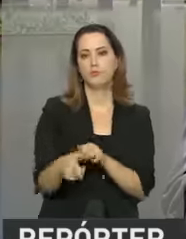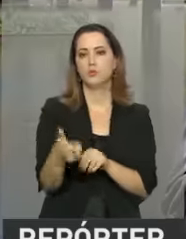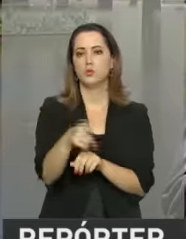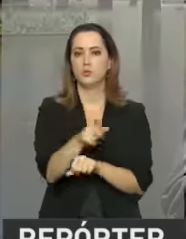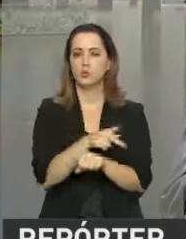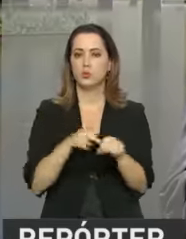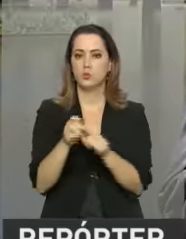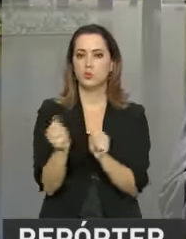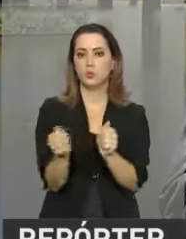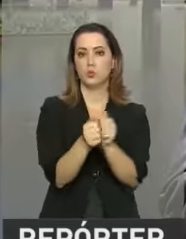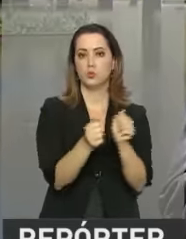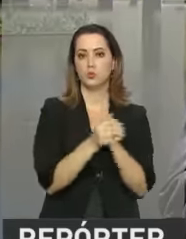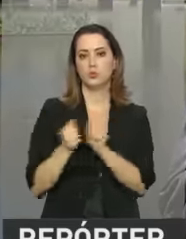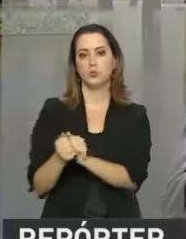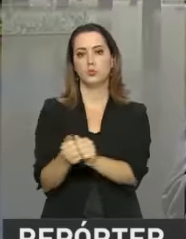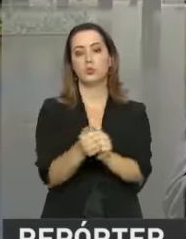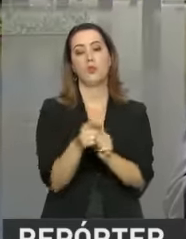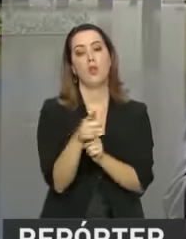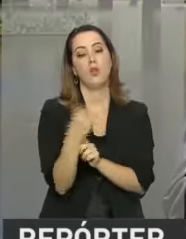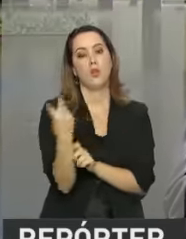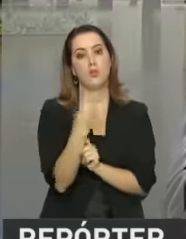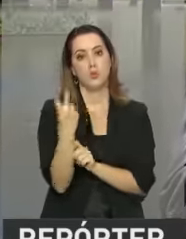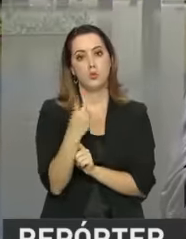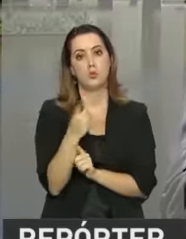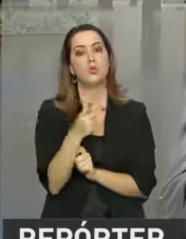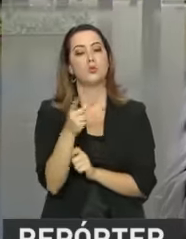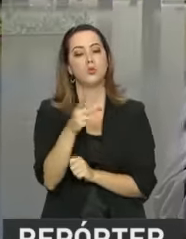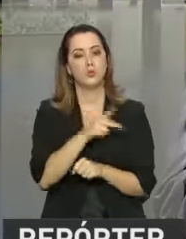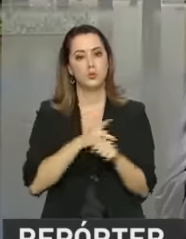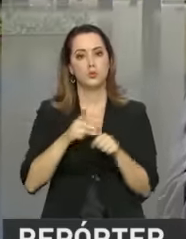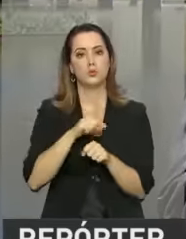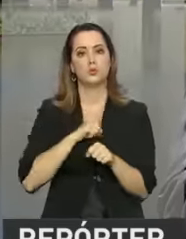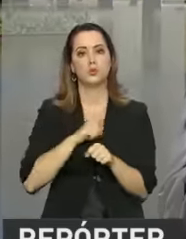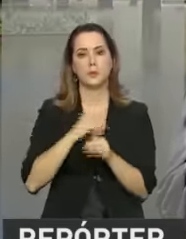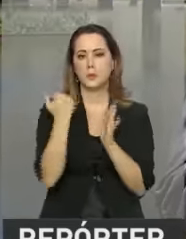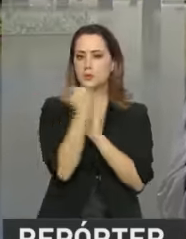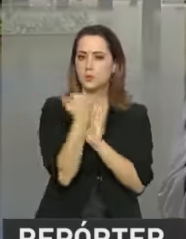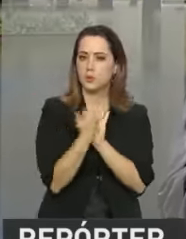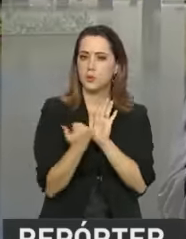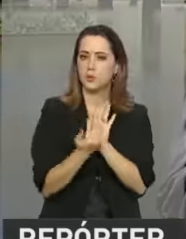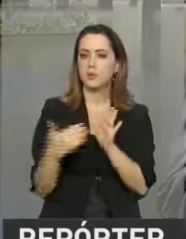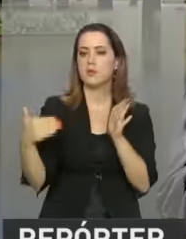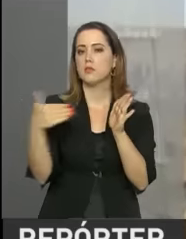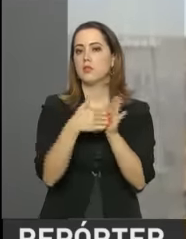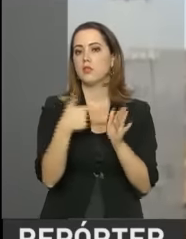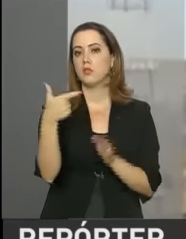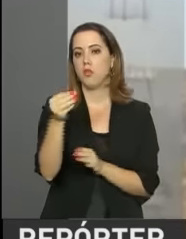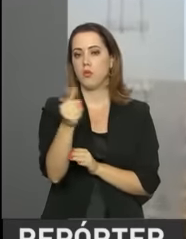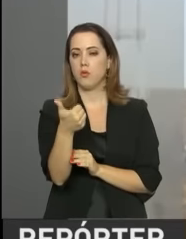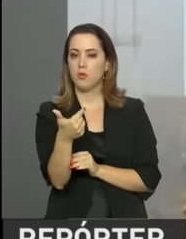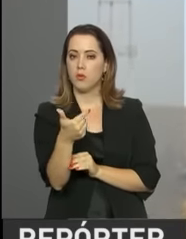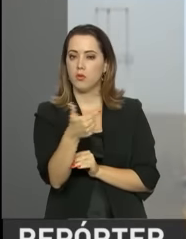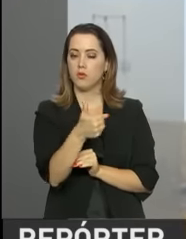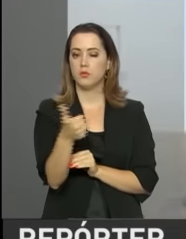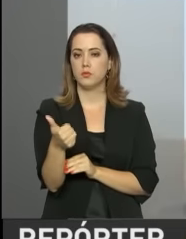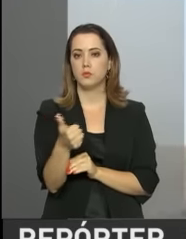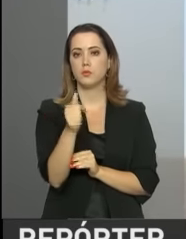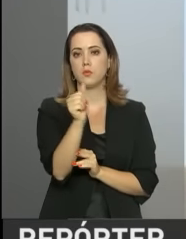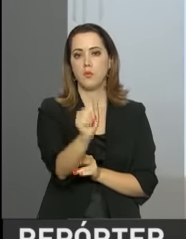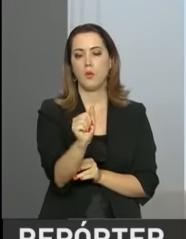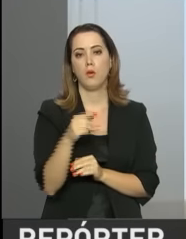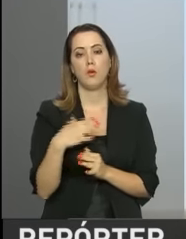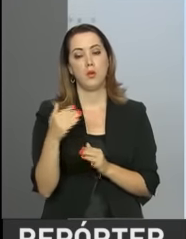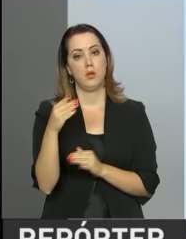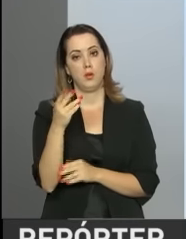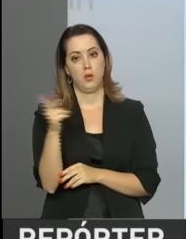do Sul as duas Nações também mantém um plano de ação conjunta até 2021 Brasil e China tem acordos de